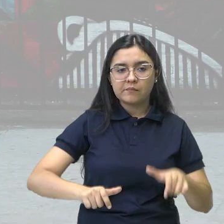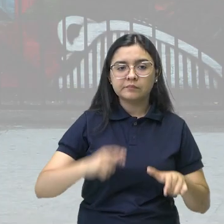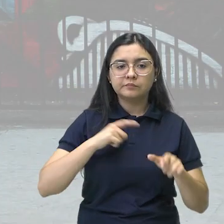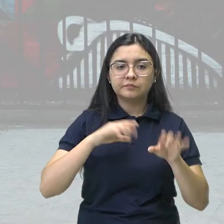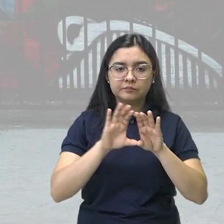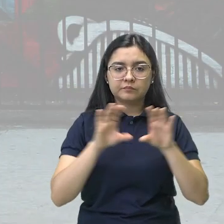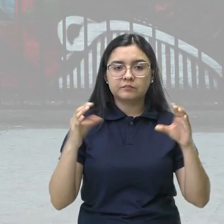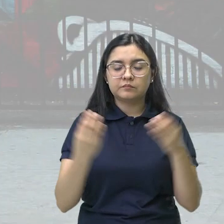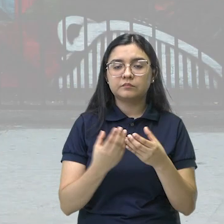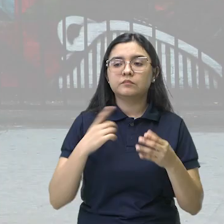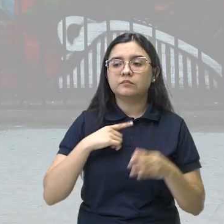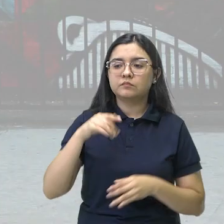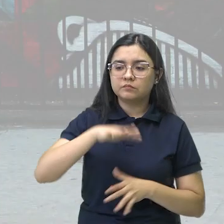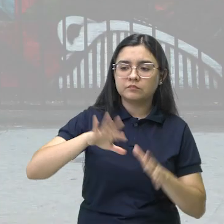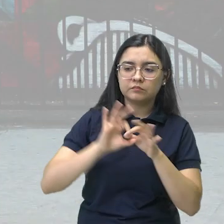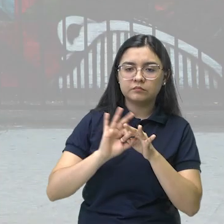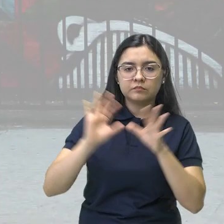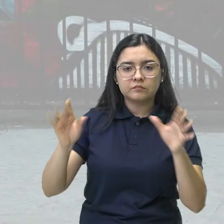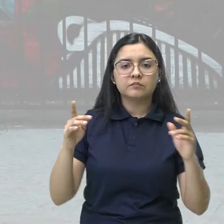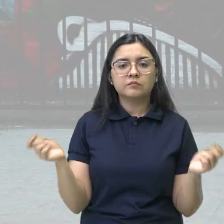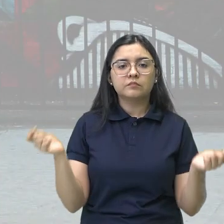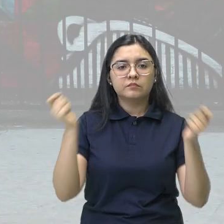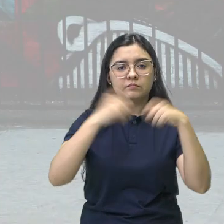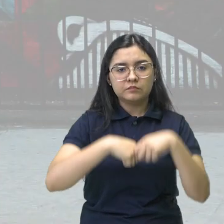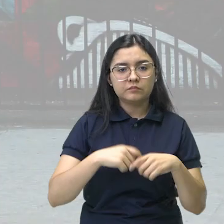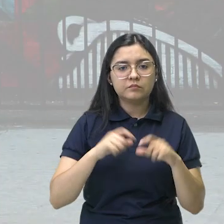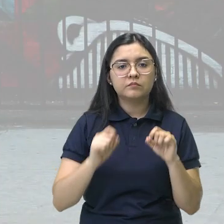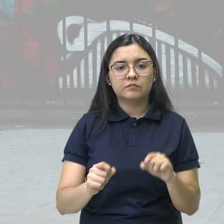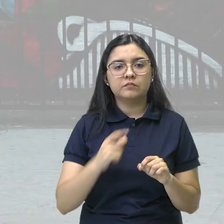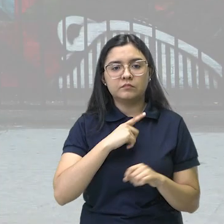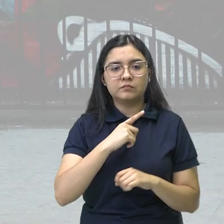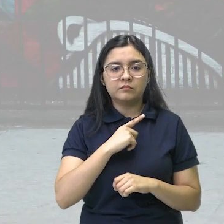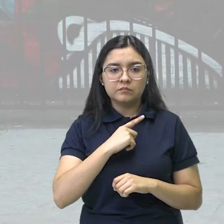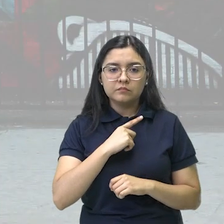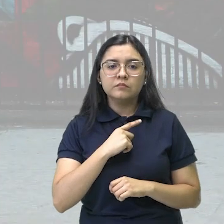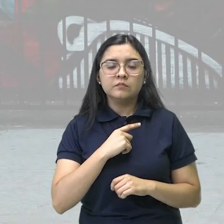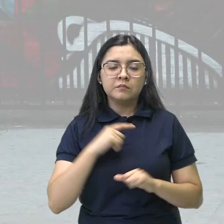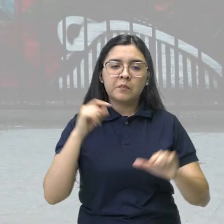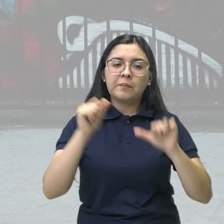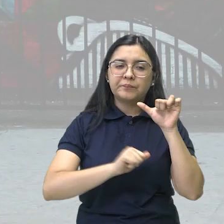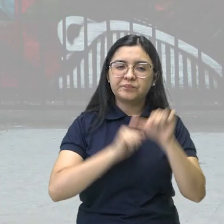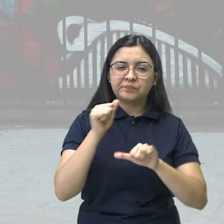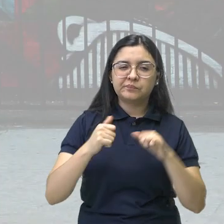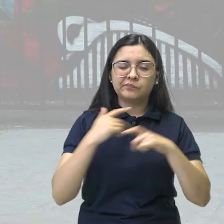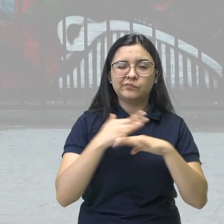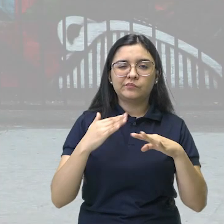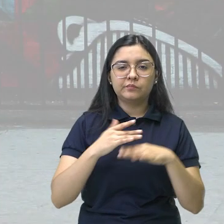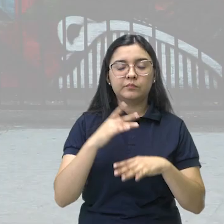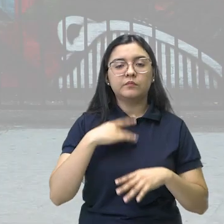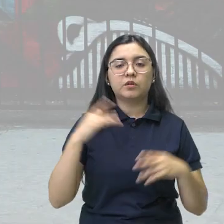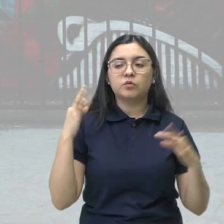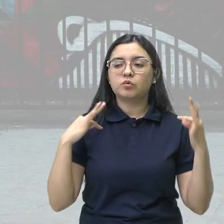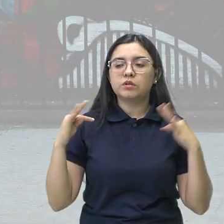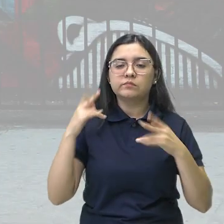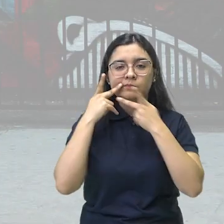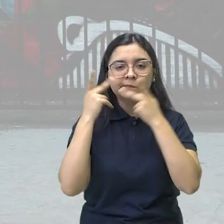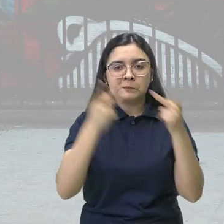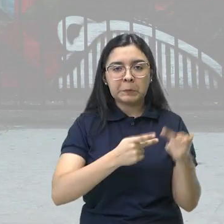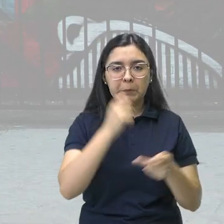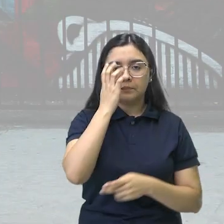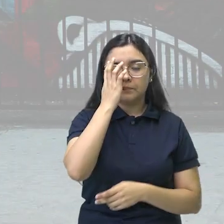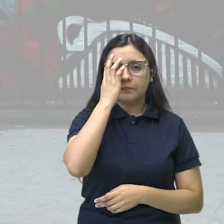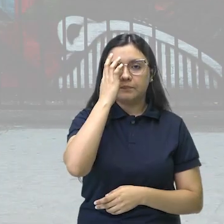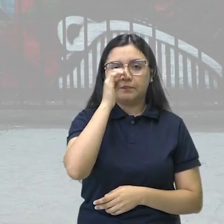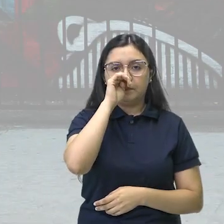centro comunitário ao ar livre, promovendo vitalização urbana e atraindo moradores e turistas. Ou seja,